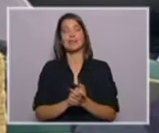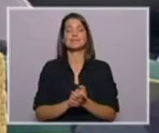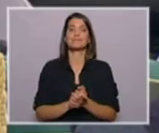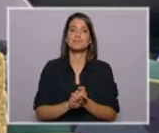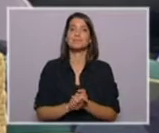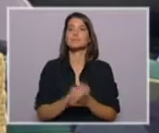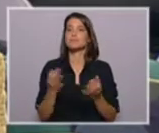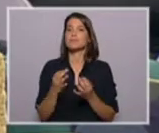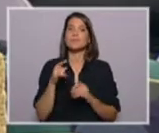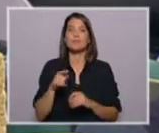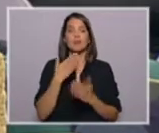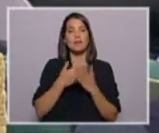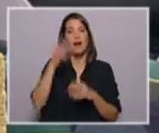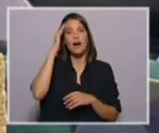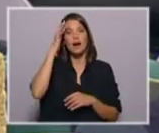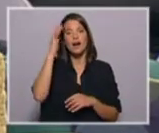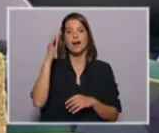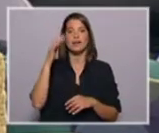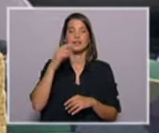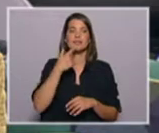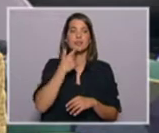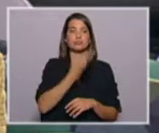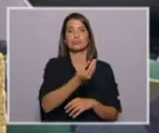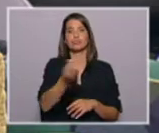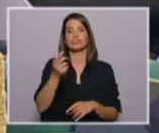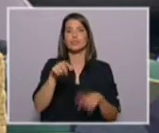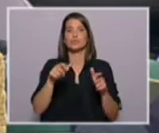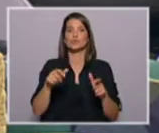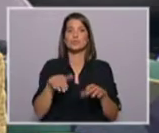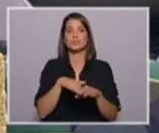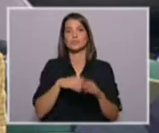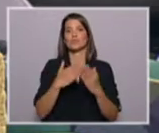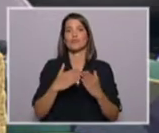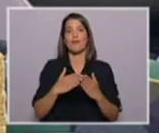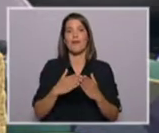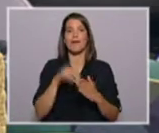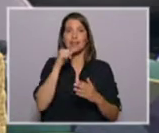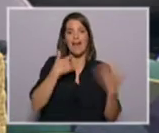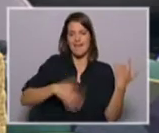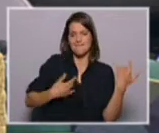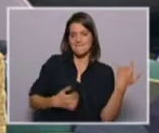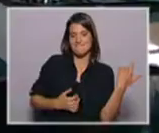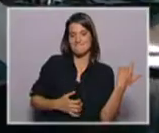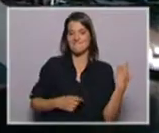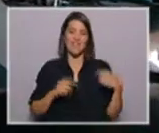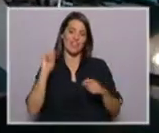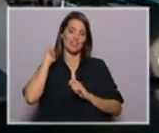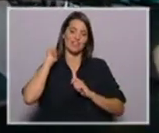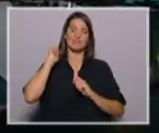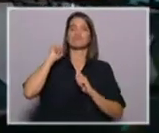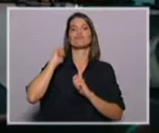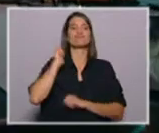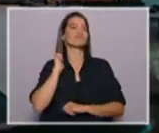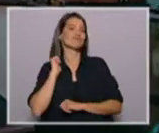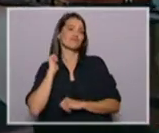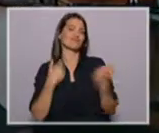Exatamente. Que eram assim inspiradores para não sei quantos frequentadores do liceu daquela altura andarem com guitarras às costas